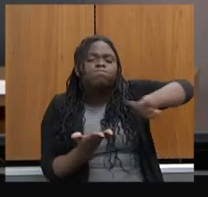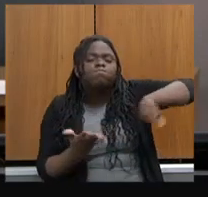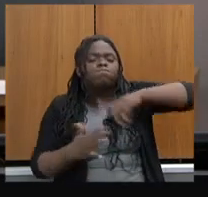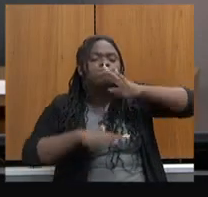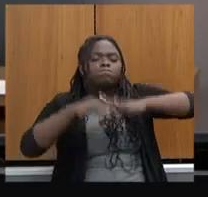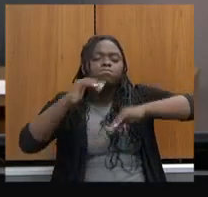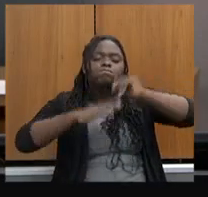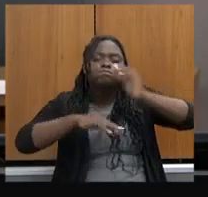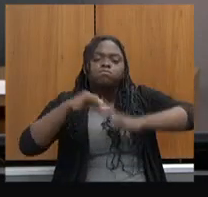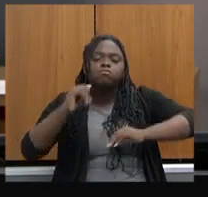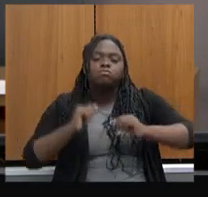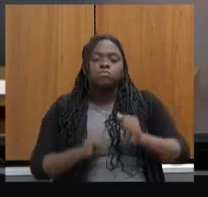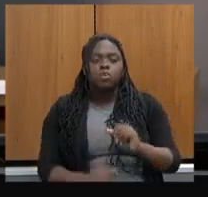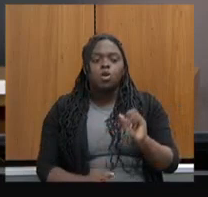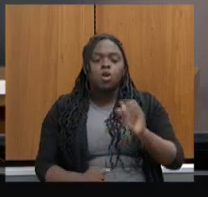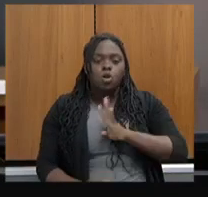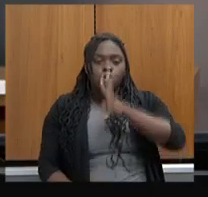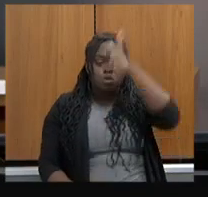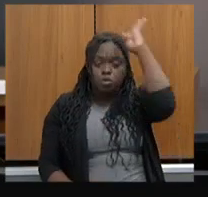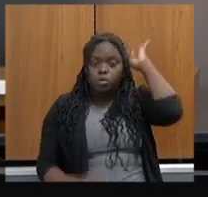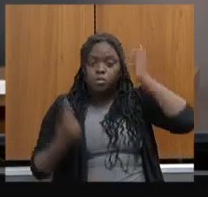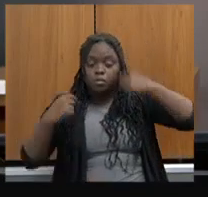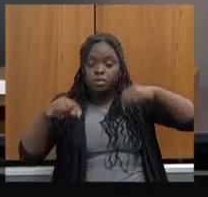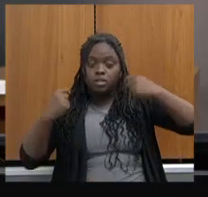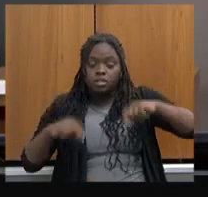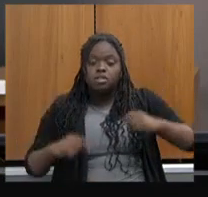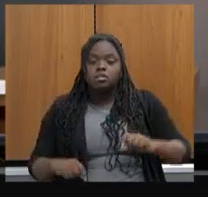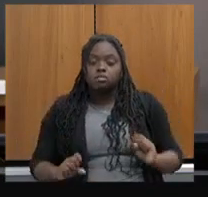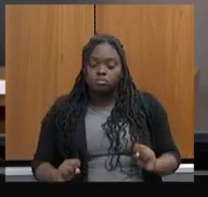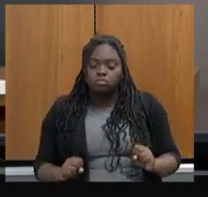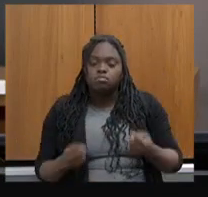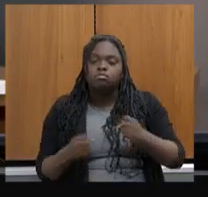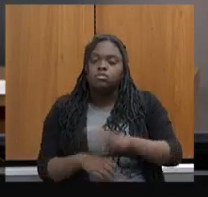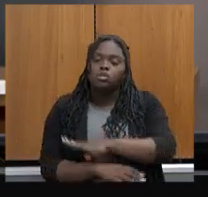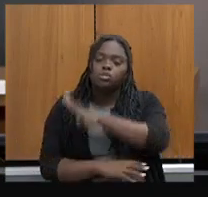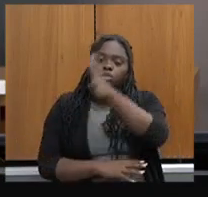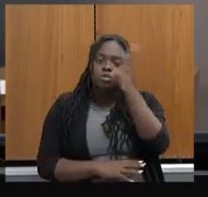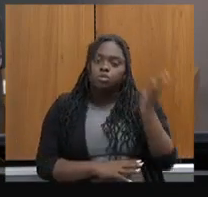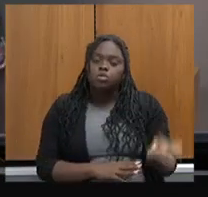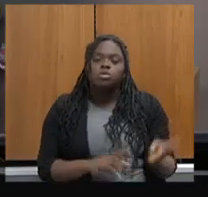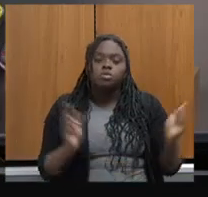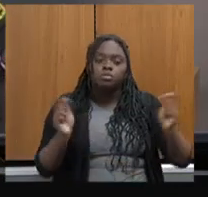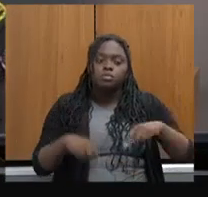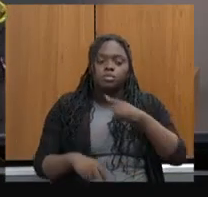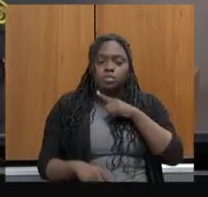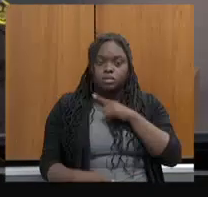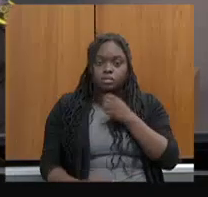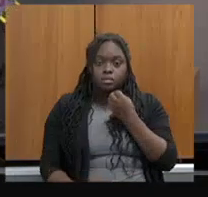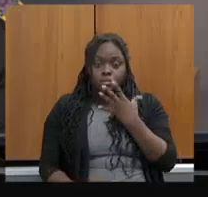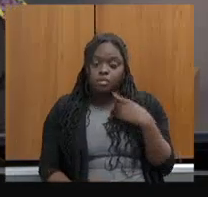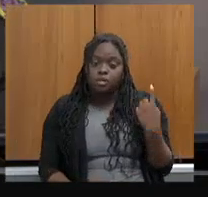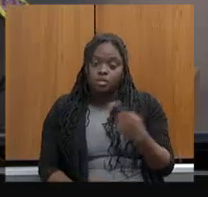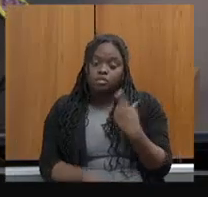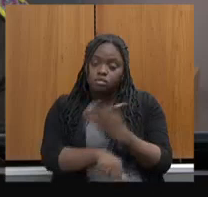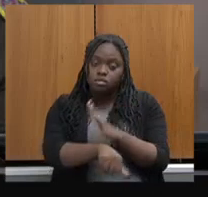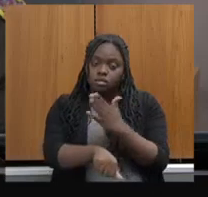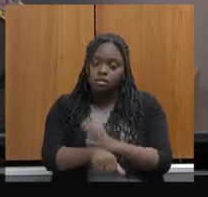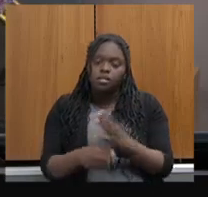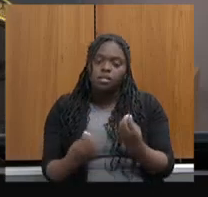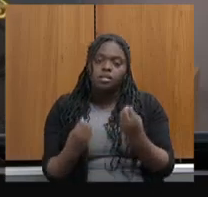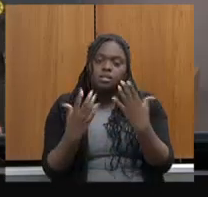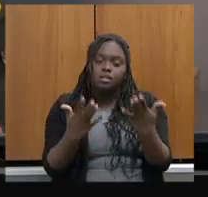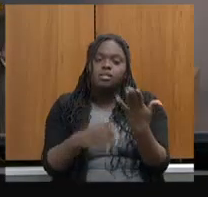habilidades que o bombeiro precisa desempenhar ao longo do dia e para que ele possa desempenhar bem nós damos esse treinamento dele